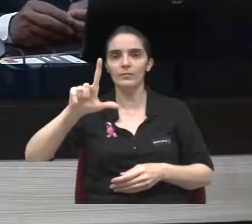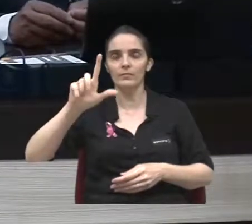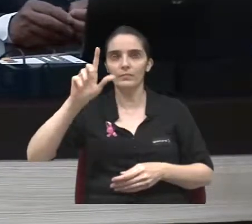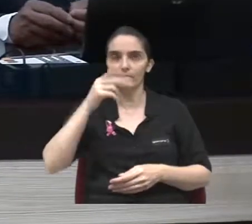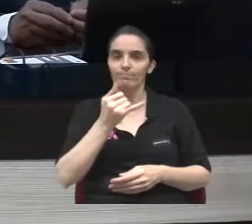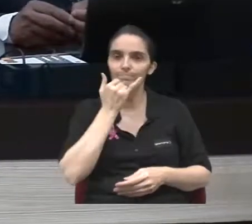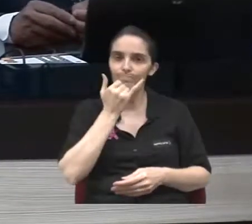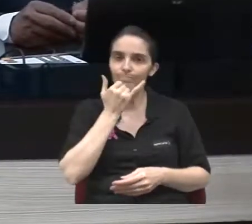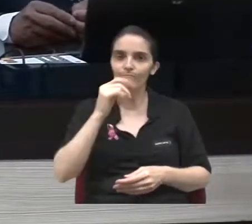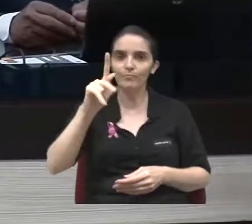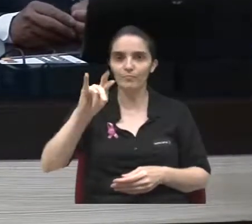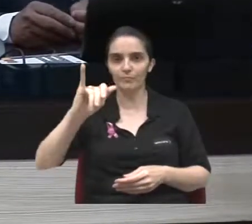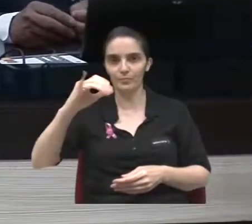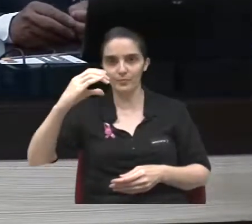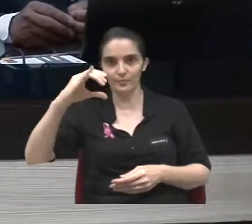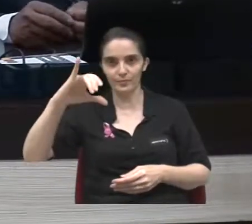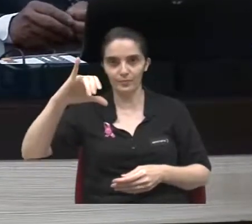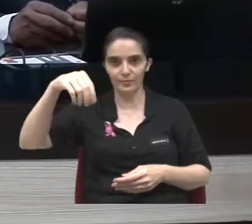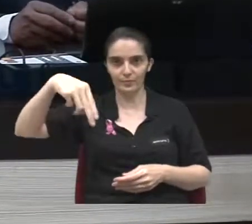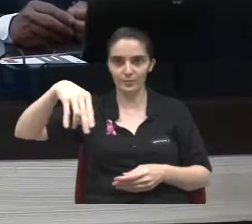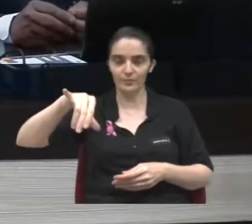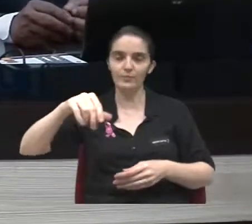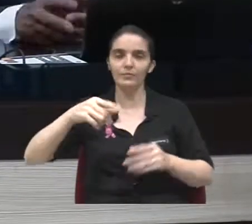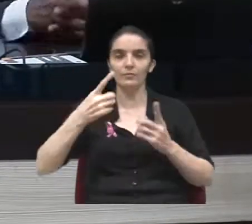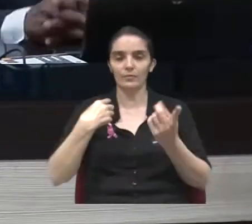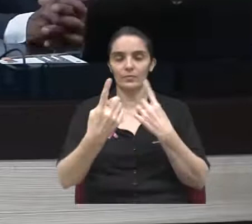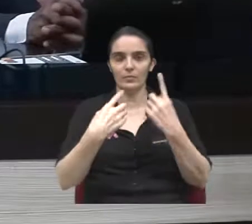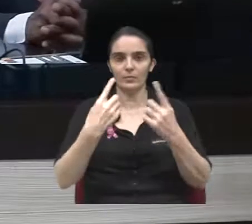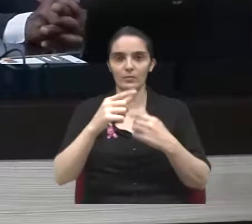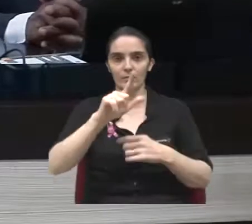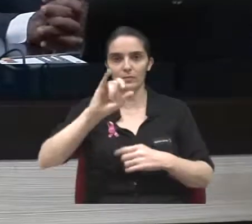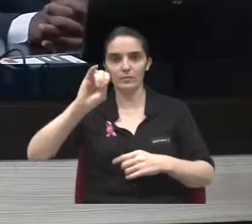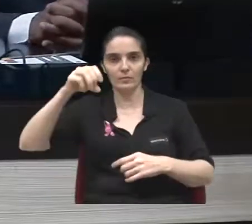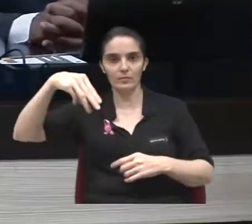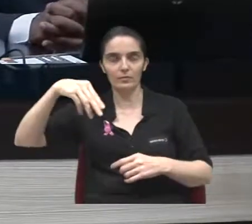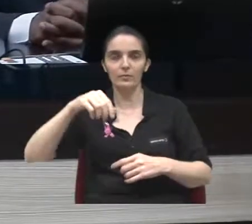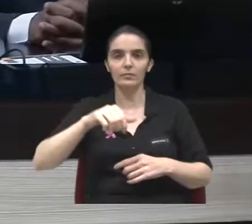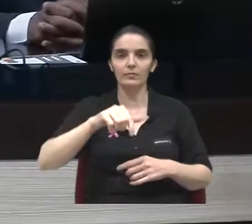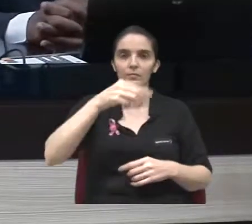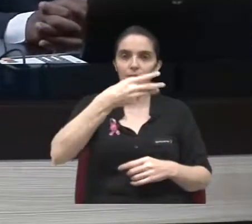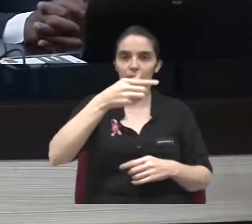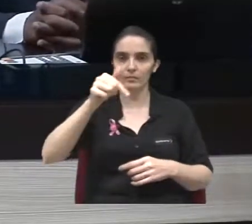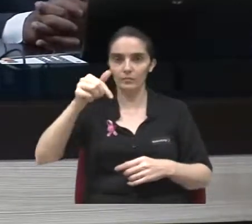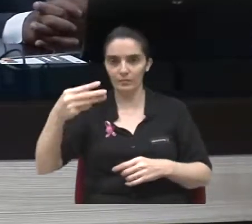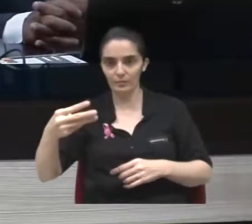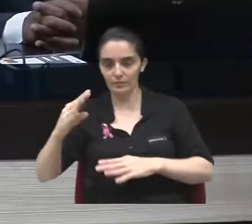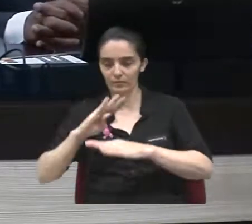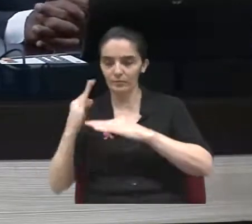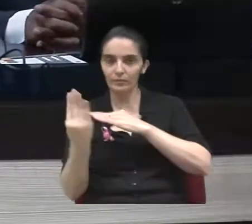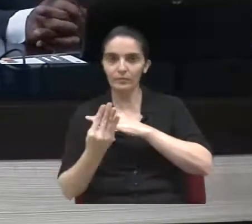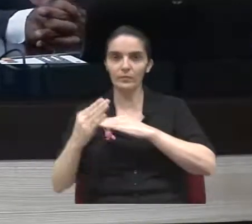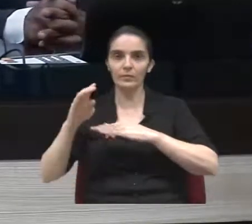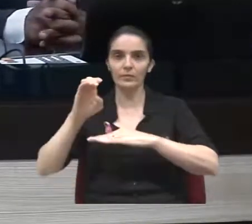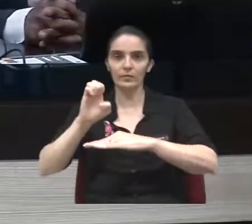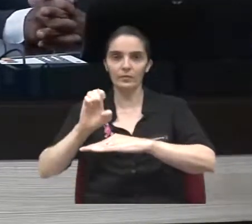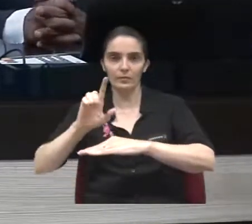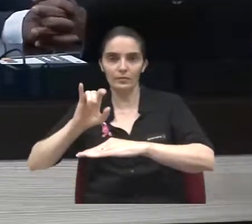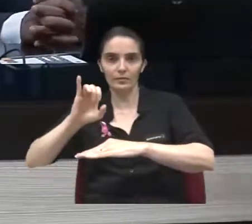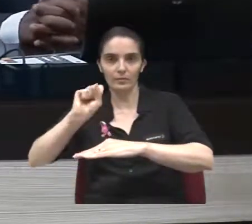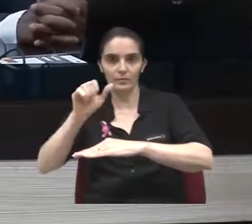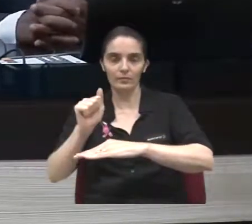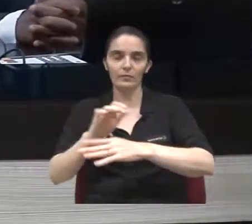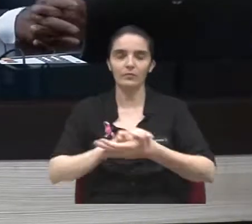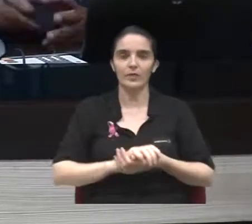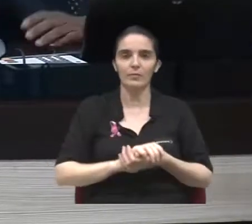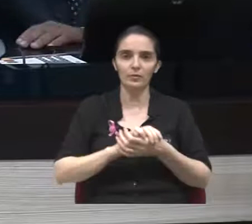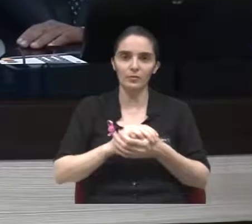Piscinim, na estrada municipal Limeira 373, bairro rural Santa Elisa, no município de Limeira.